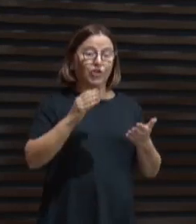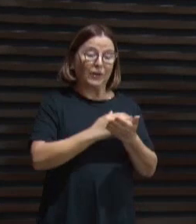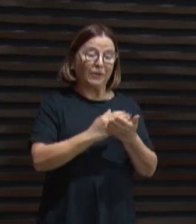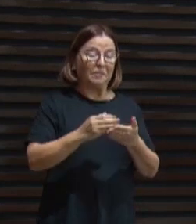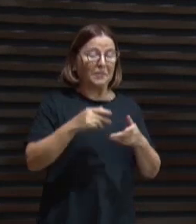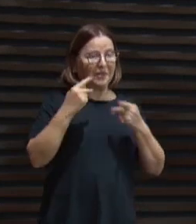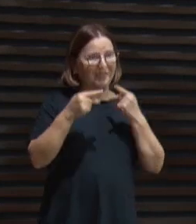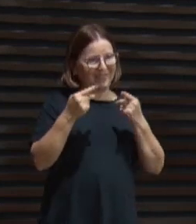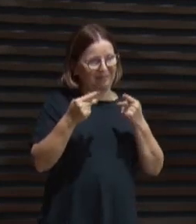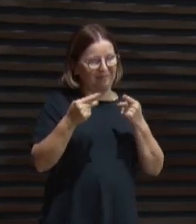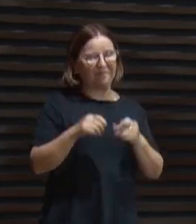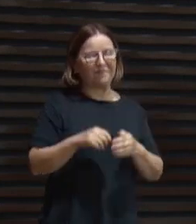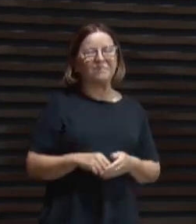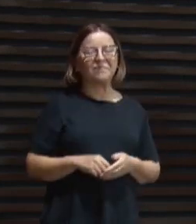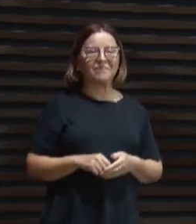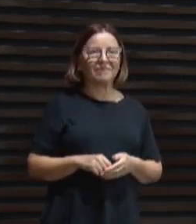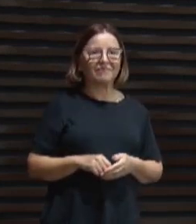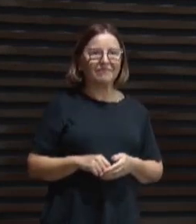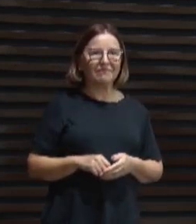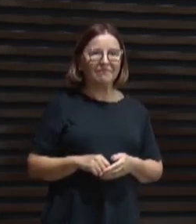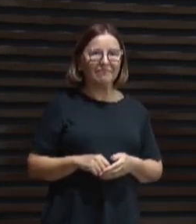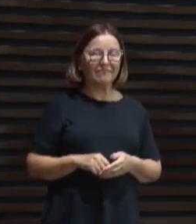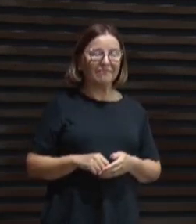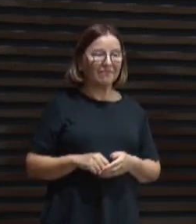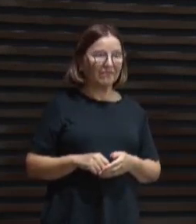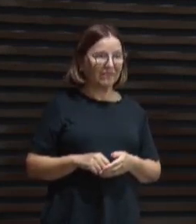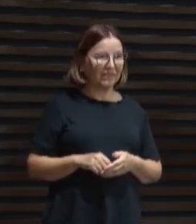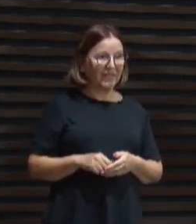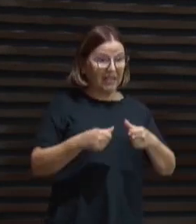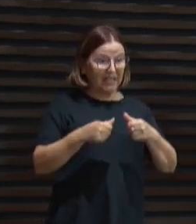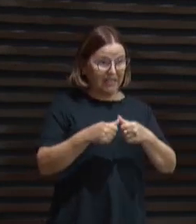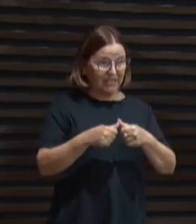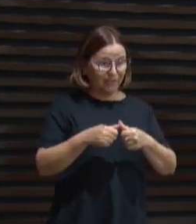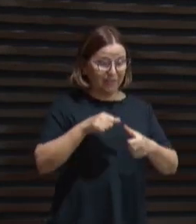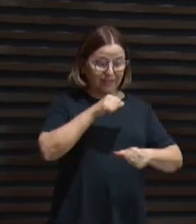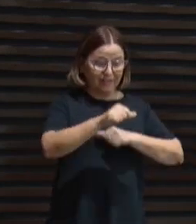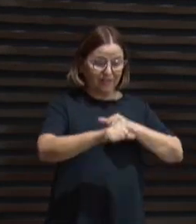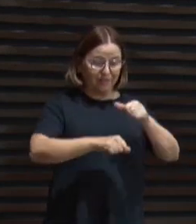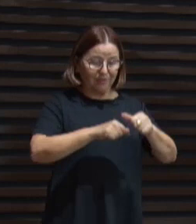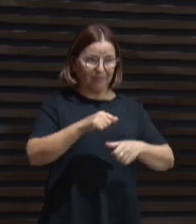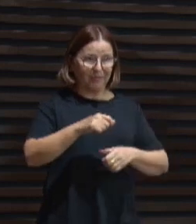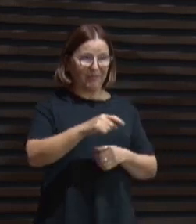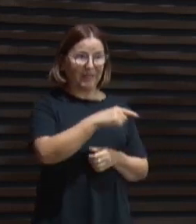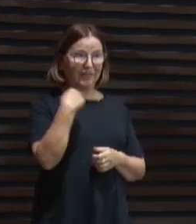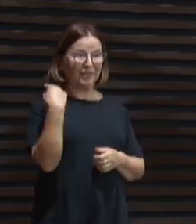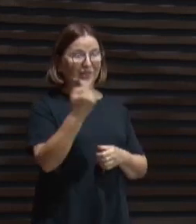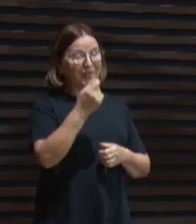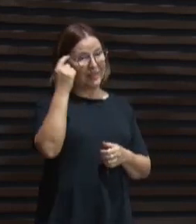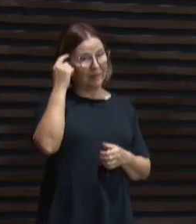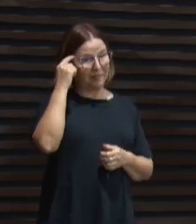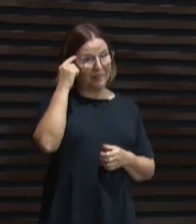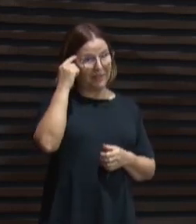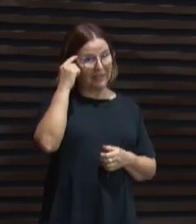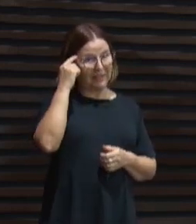Isso fez no nosso psiquismo uma agonia de